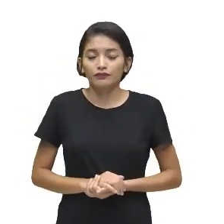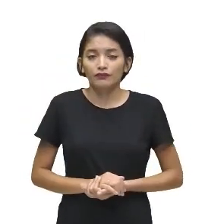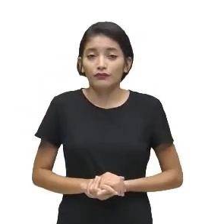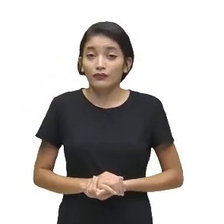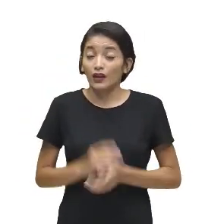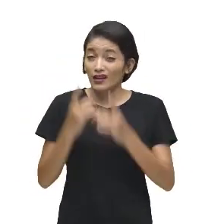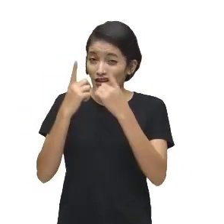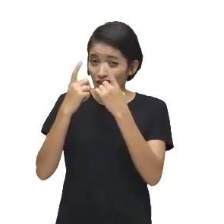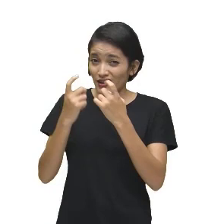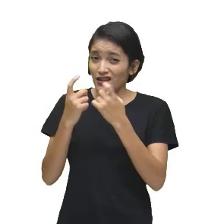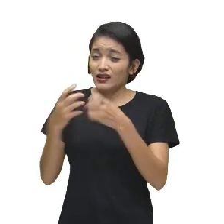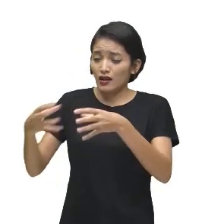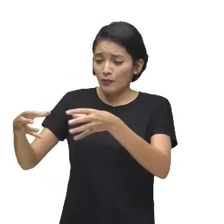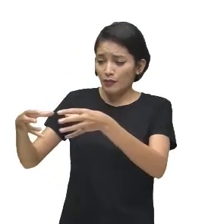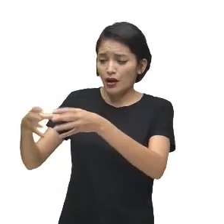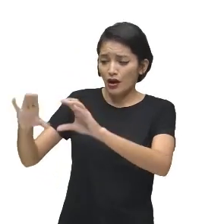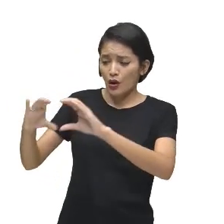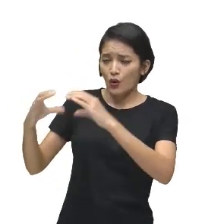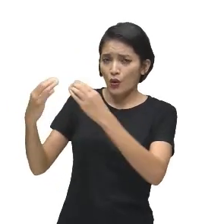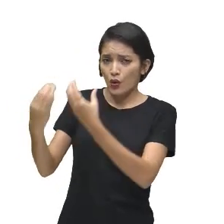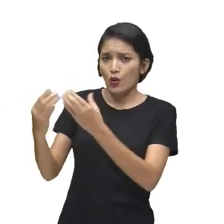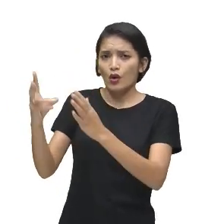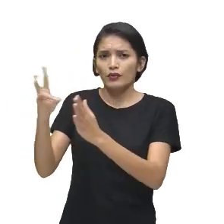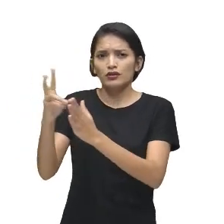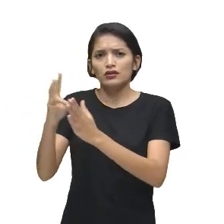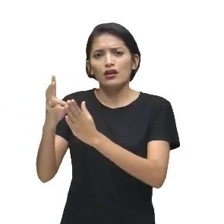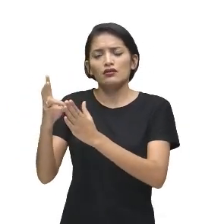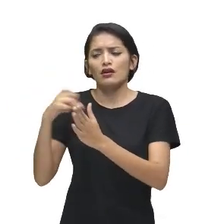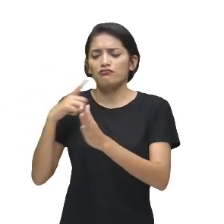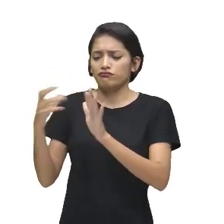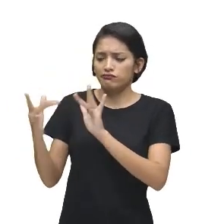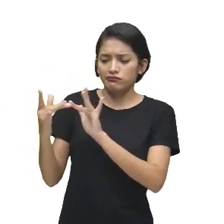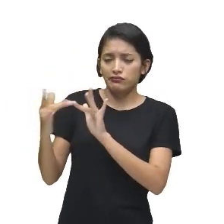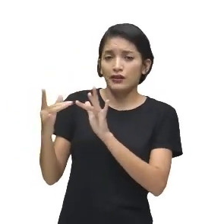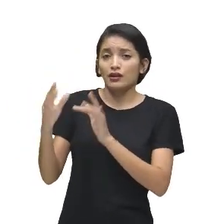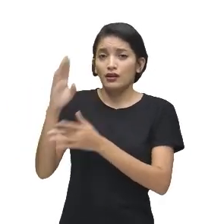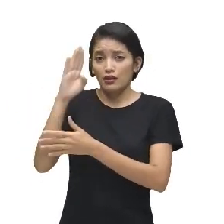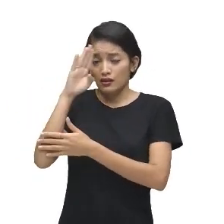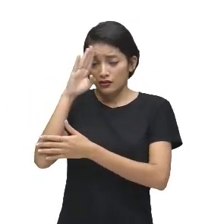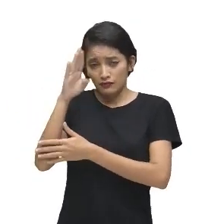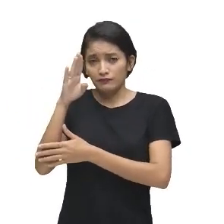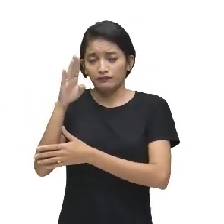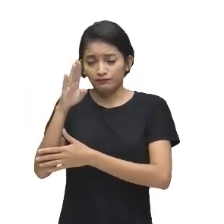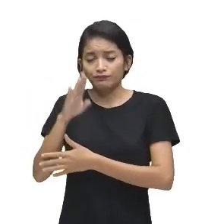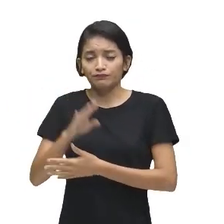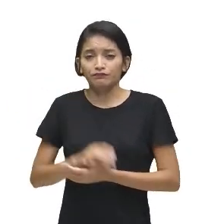interessante, por exemplo, nas comunidades indígenas que eu tenho contato, principalmente da calha do Rio Negro,